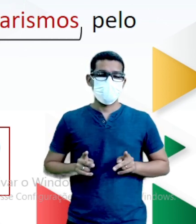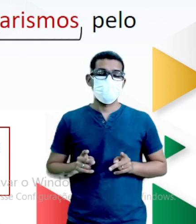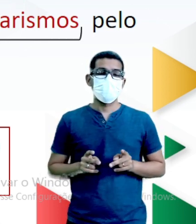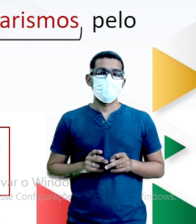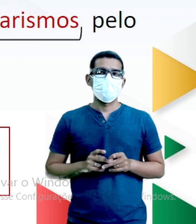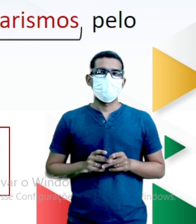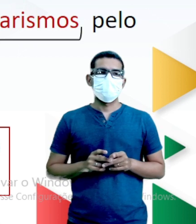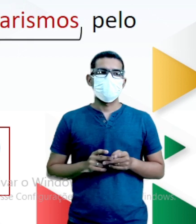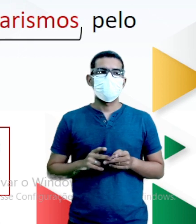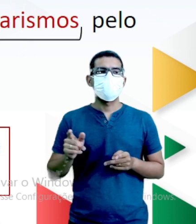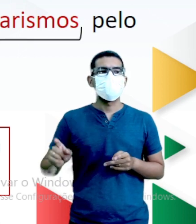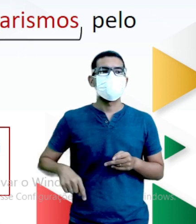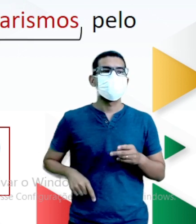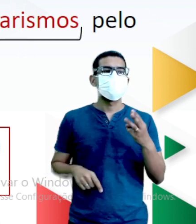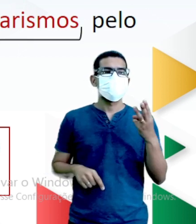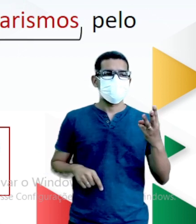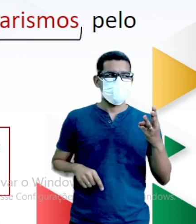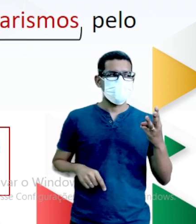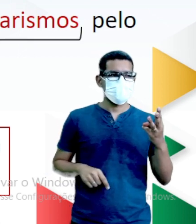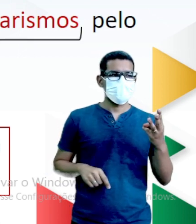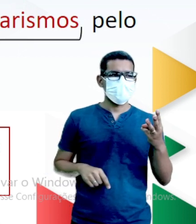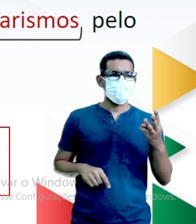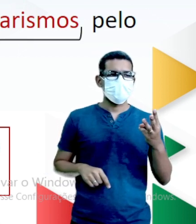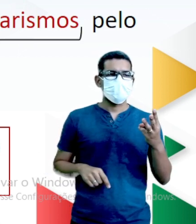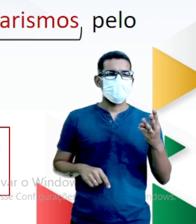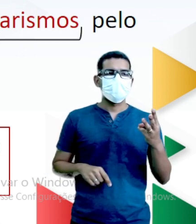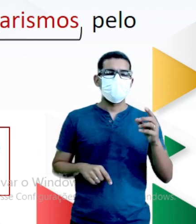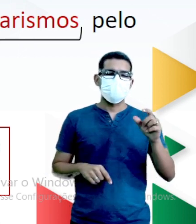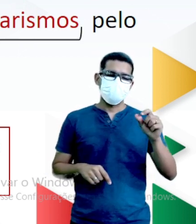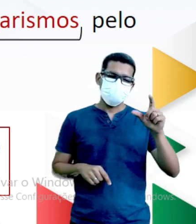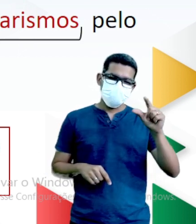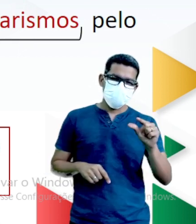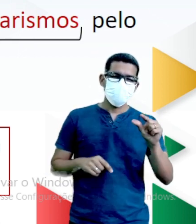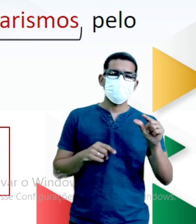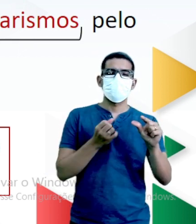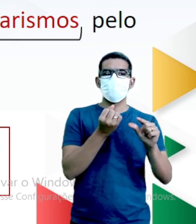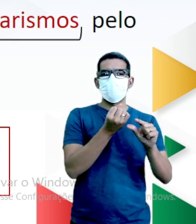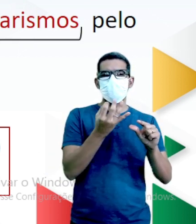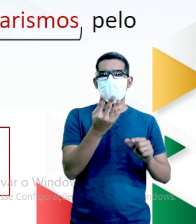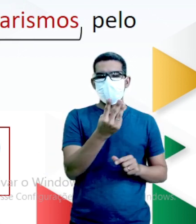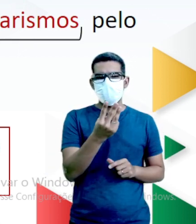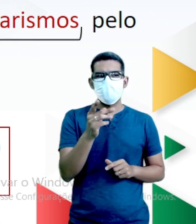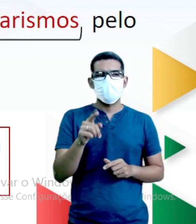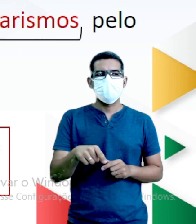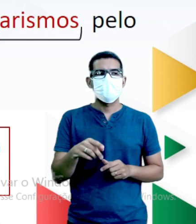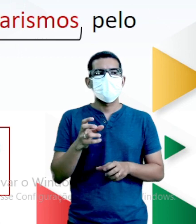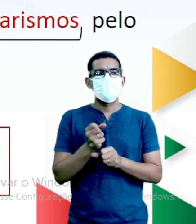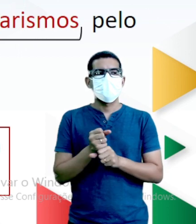primo de 3 algarismos. O menor é o 101. 97 vezes 101,